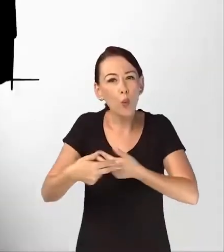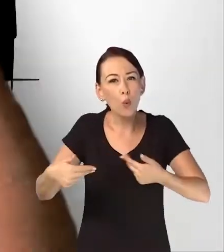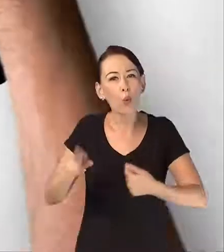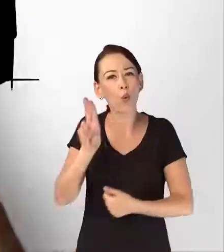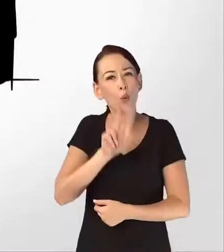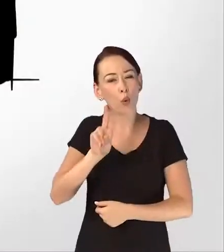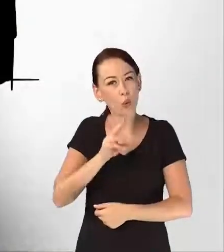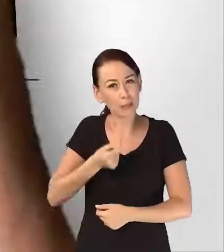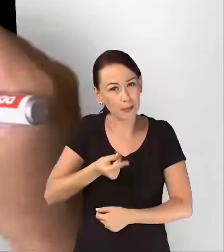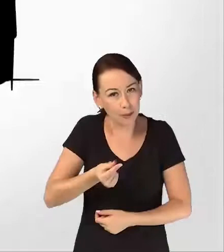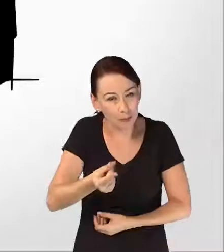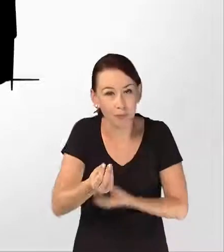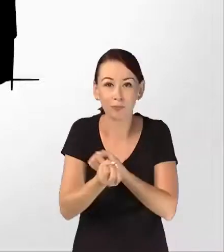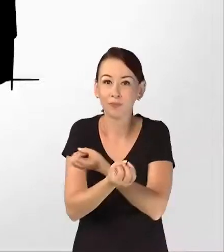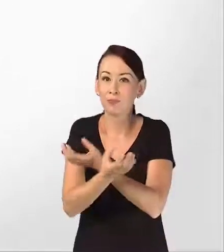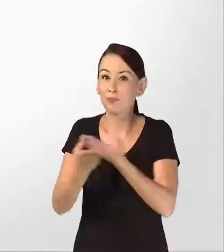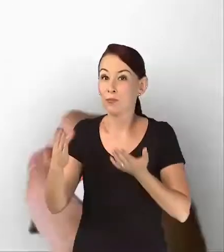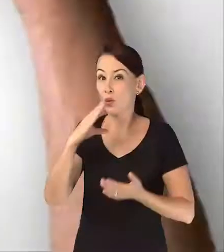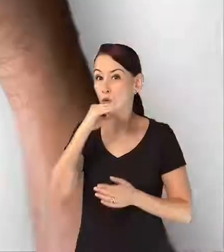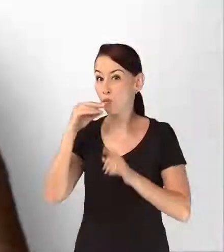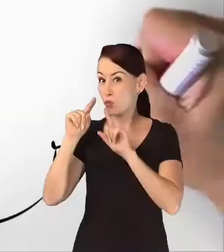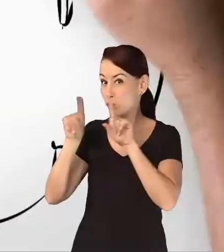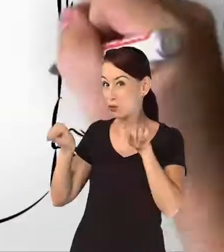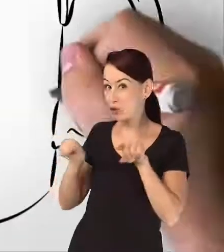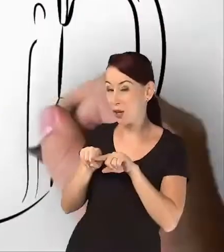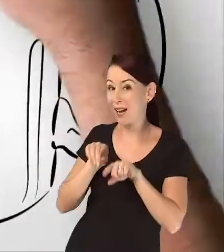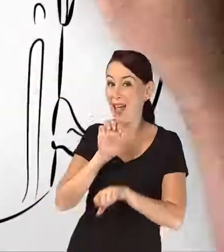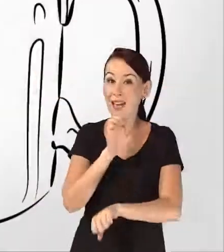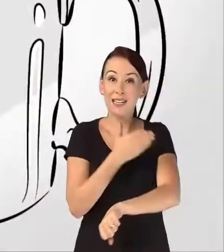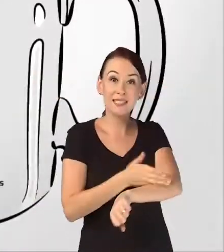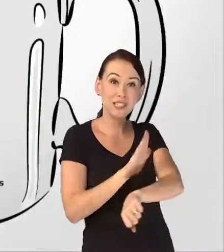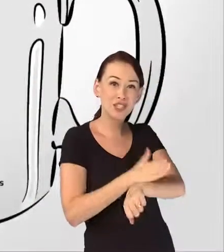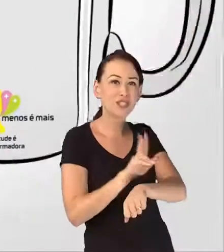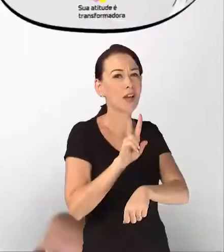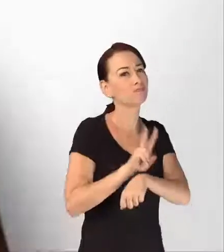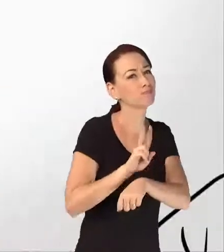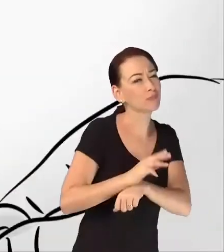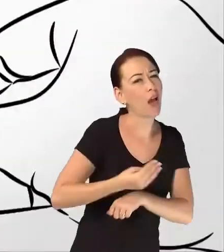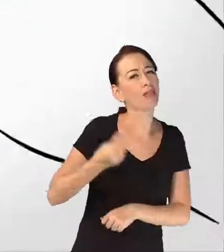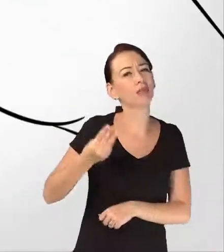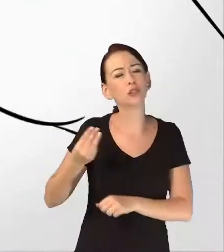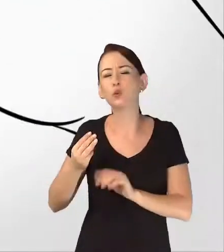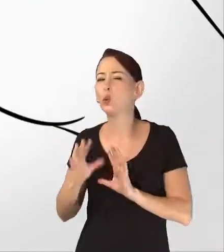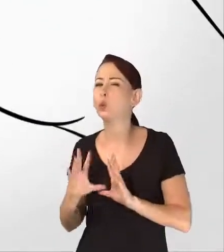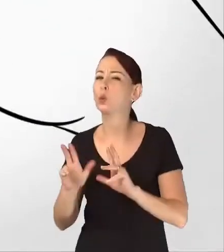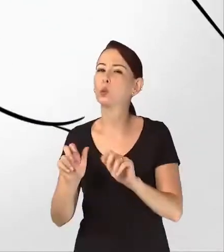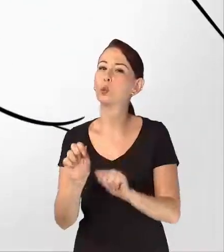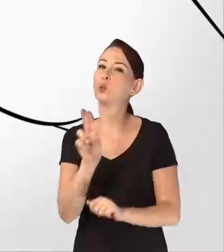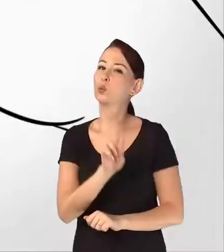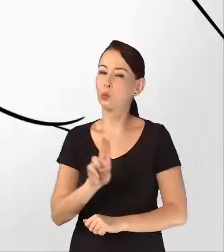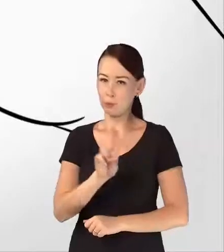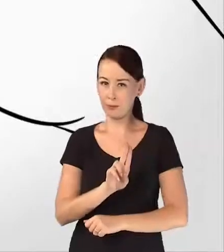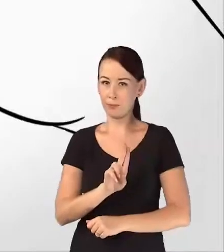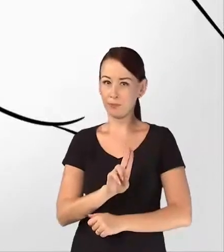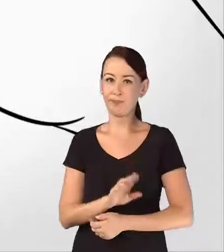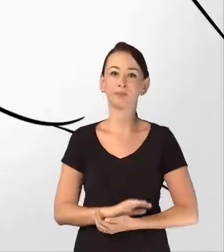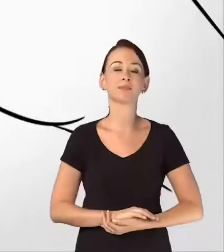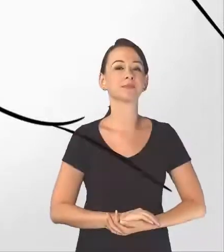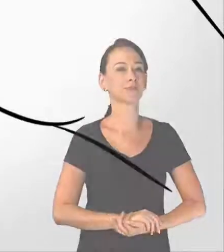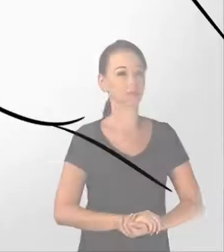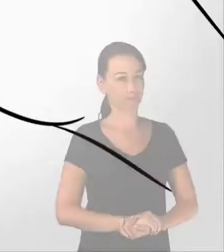Utensílios duráveis são entregues aos funcionários, estagiários, temporários e prestadores de